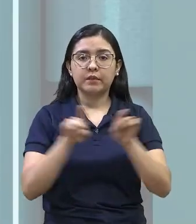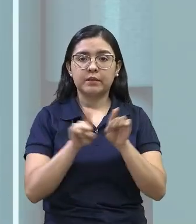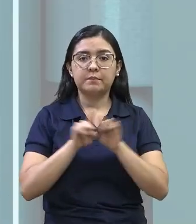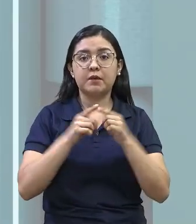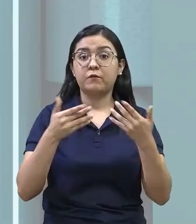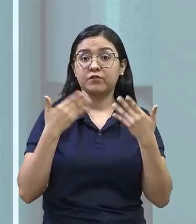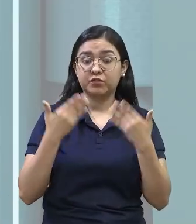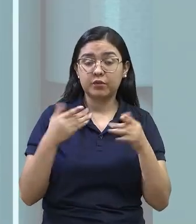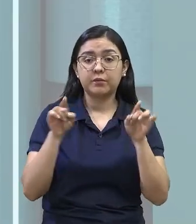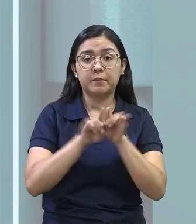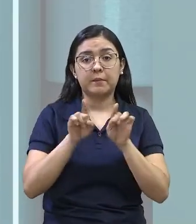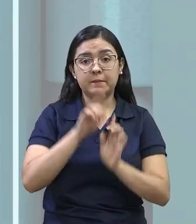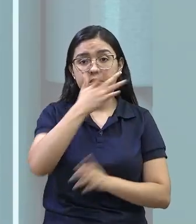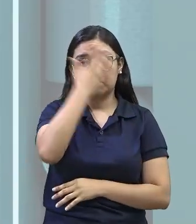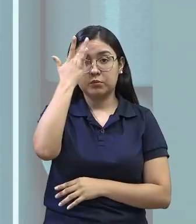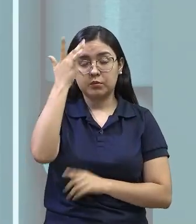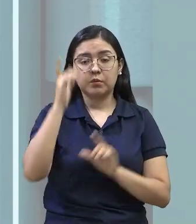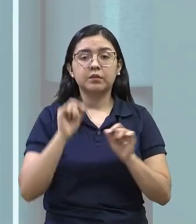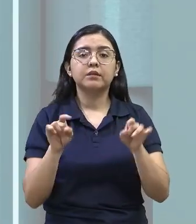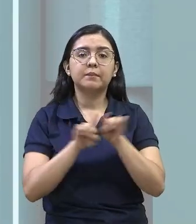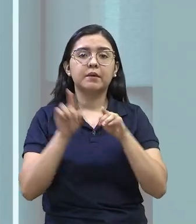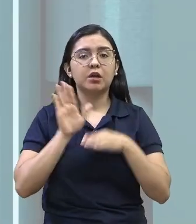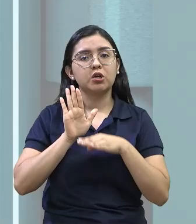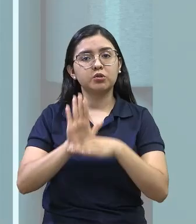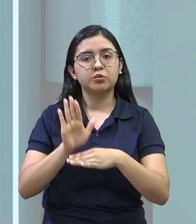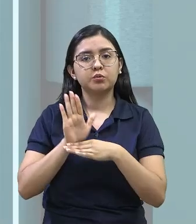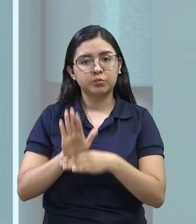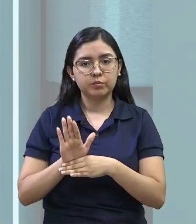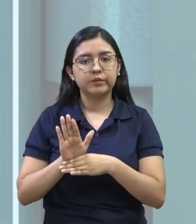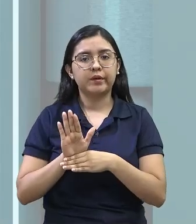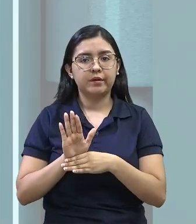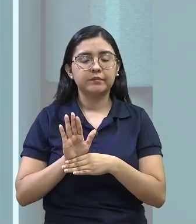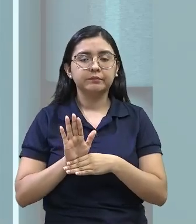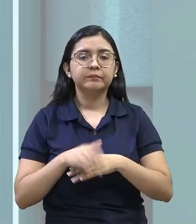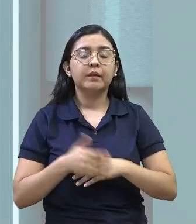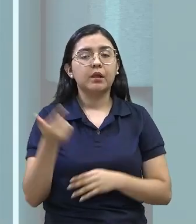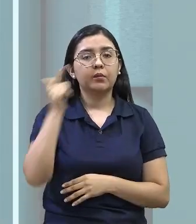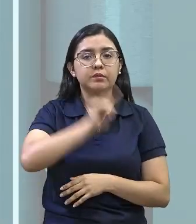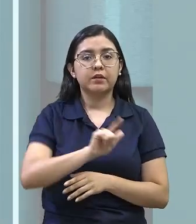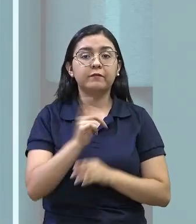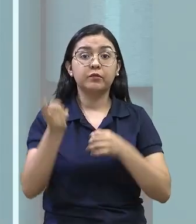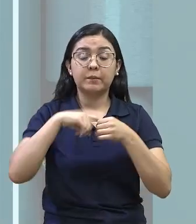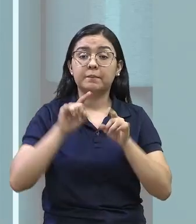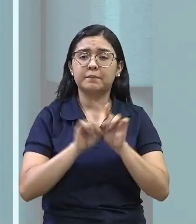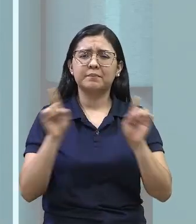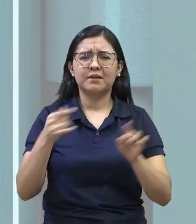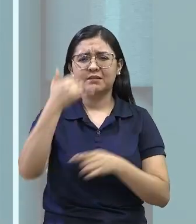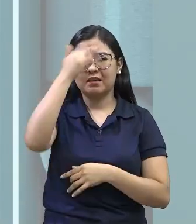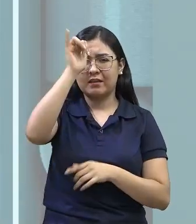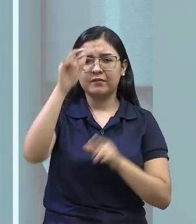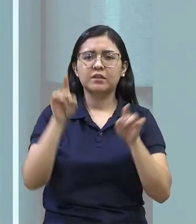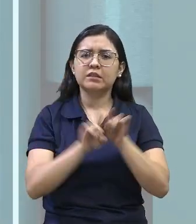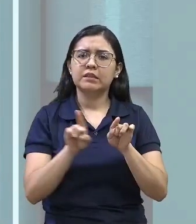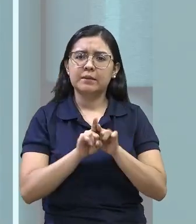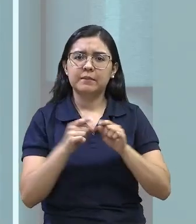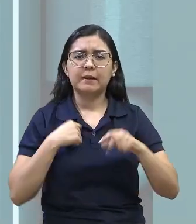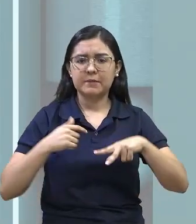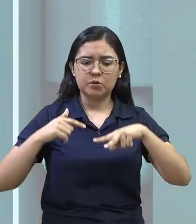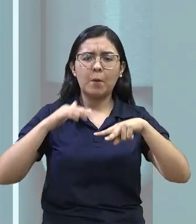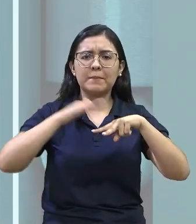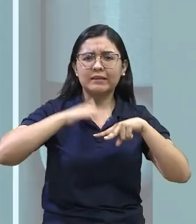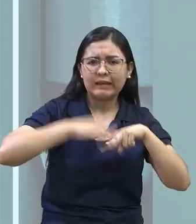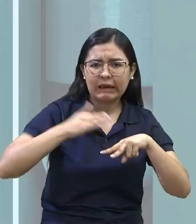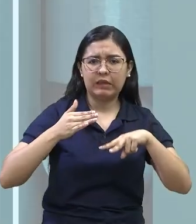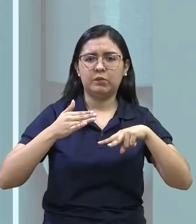ventilação da pessoa, ajudar ela a se recompor, mas evite ficar batendo na pessoa, né?